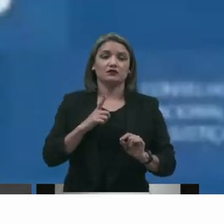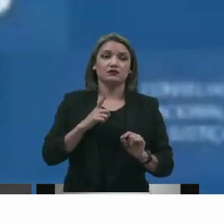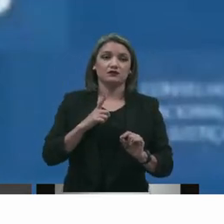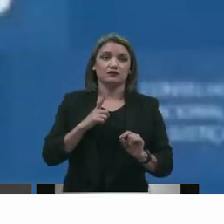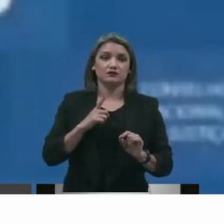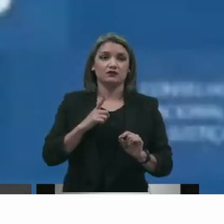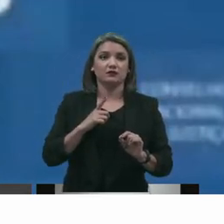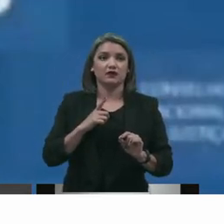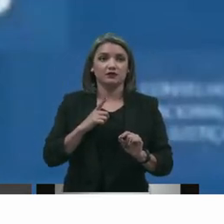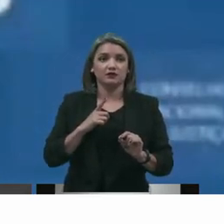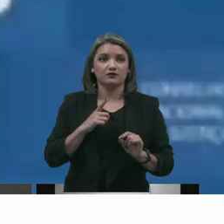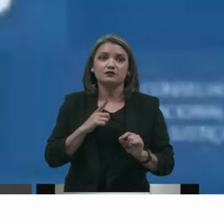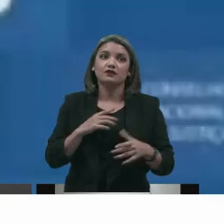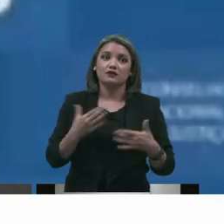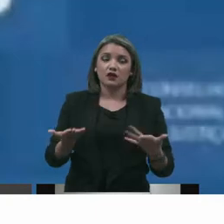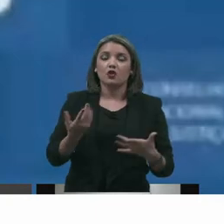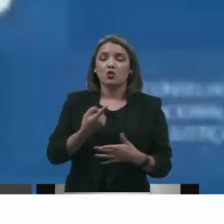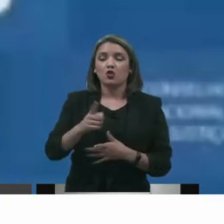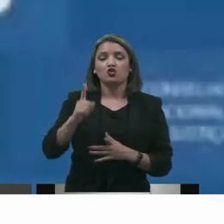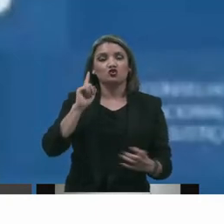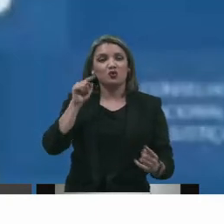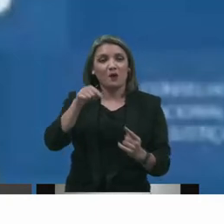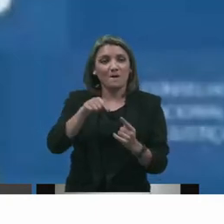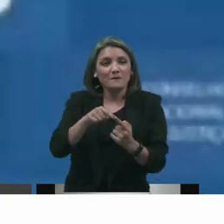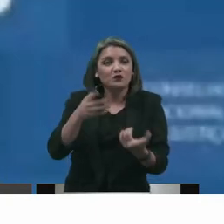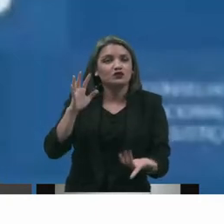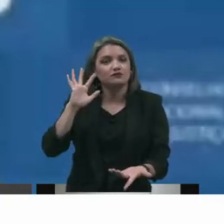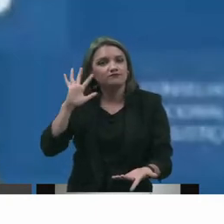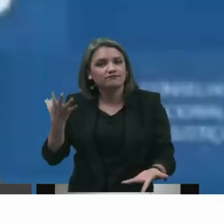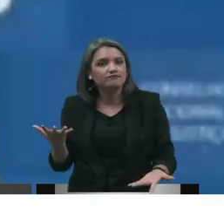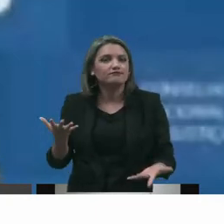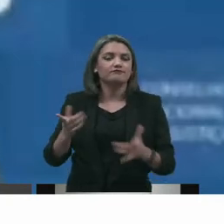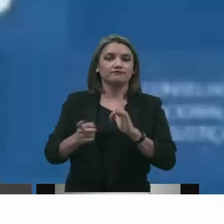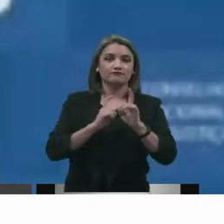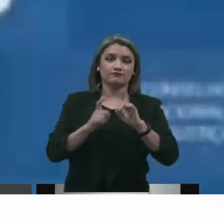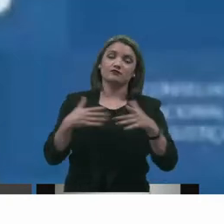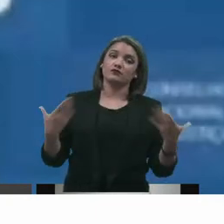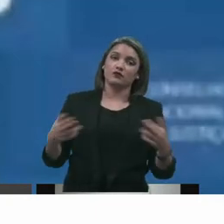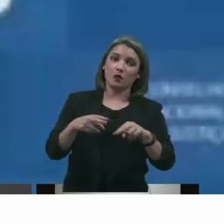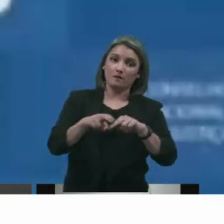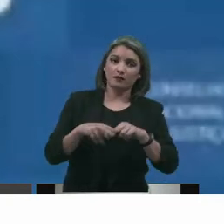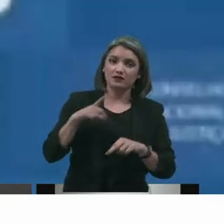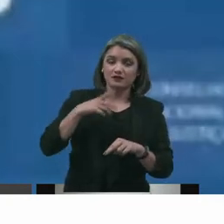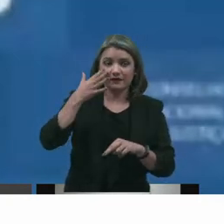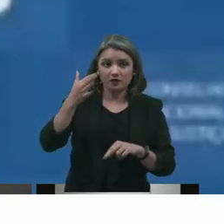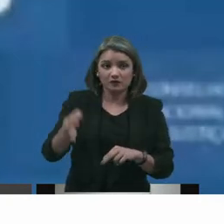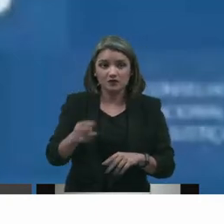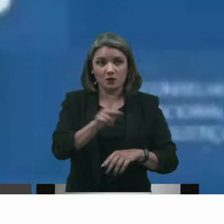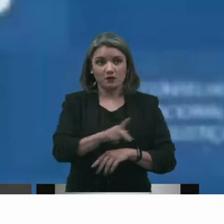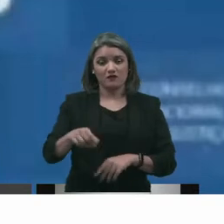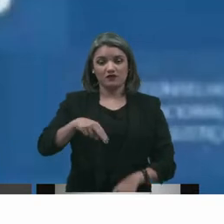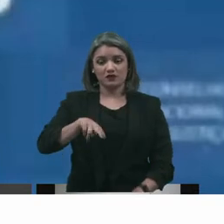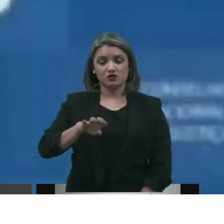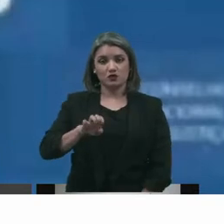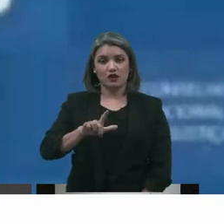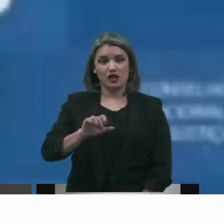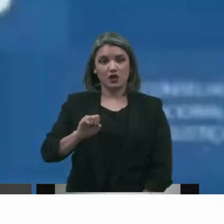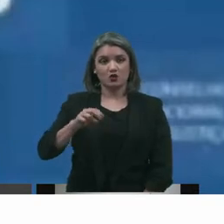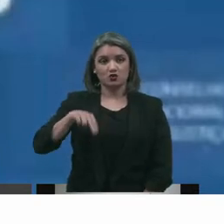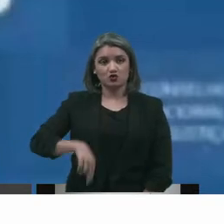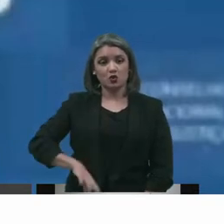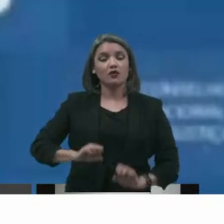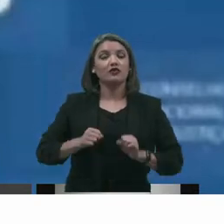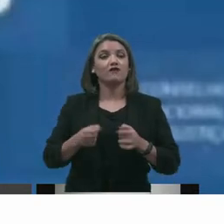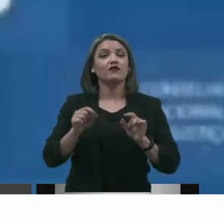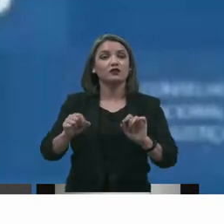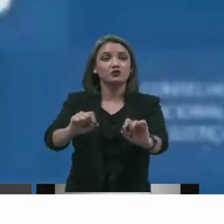à última rácio administrativa. No mesmo sentido, e ampliando a observação, o professor Nelson Saldanha defendia que o